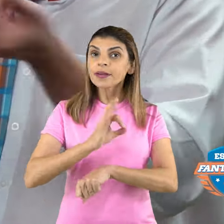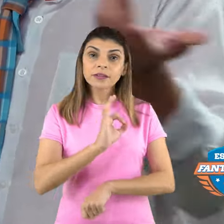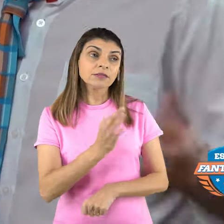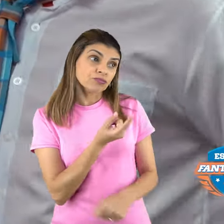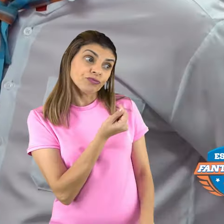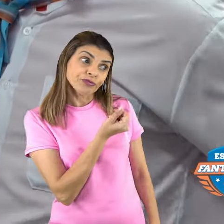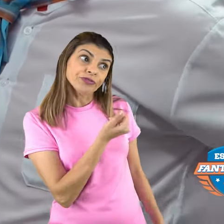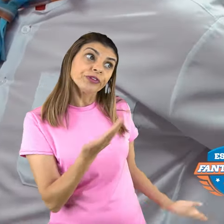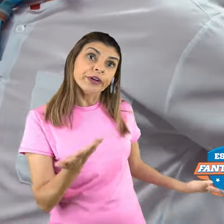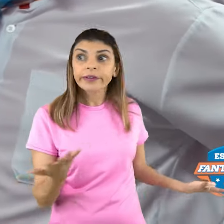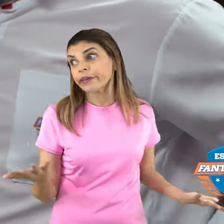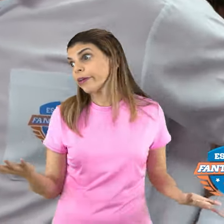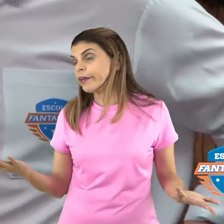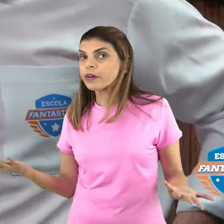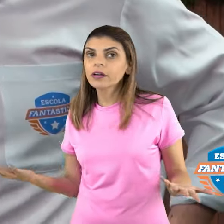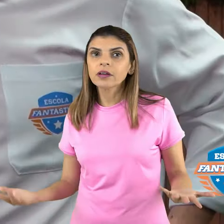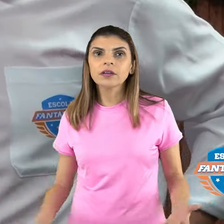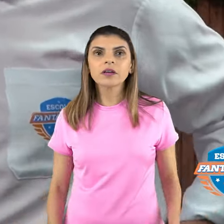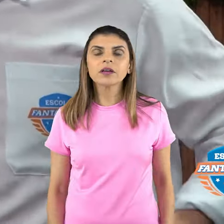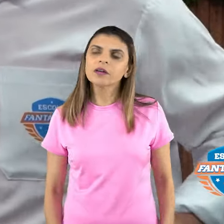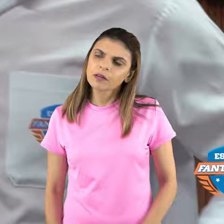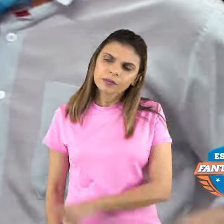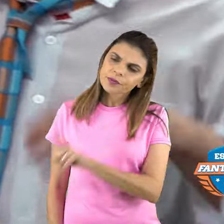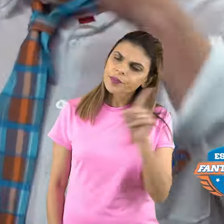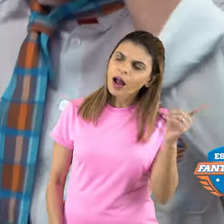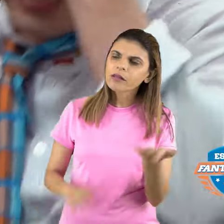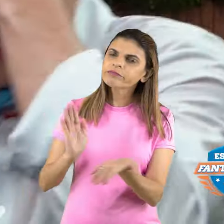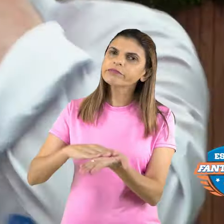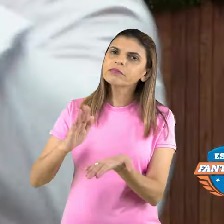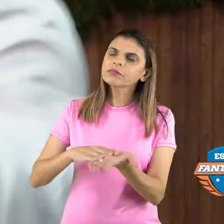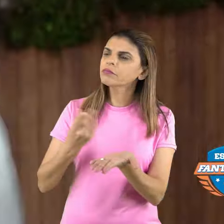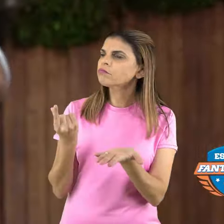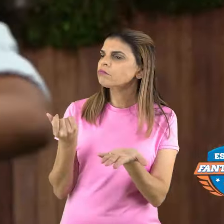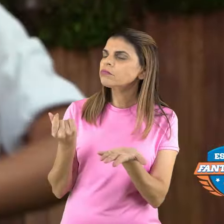custa dinheiro. Não é assim não, essa pessoa não quer. Pega o money lá, Bruce. Vai lá.